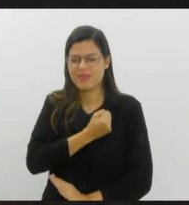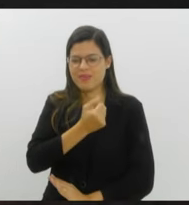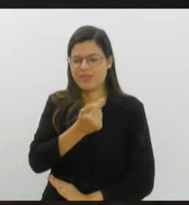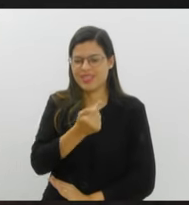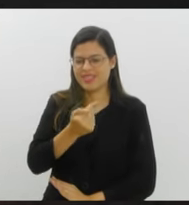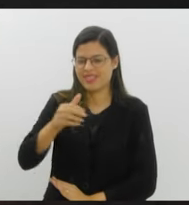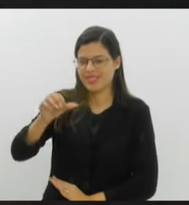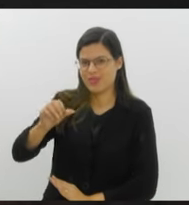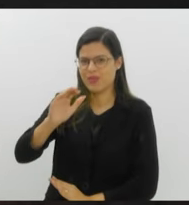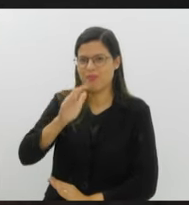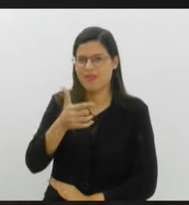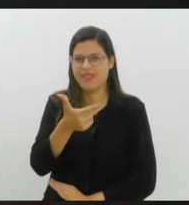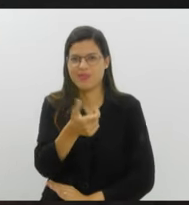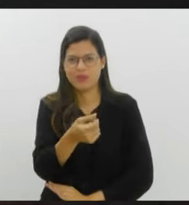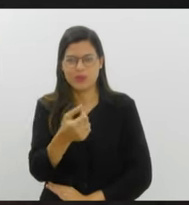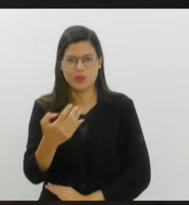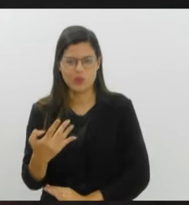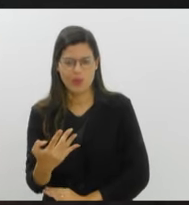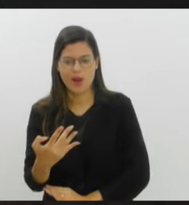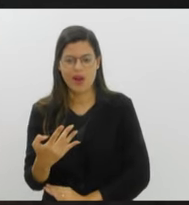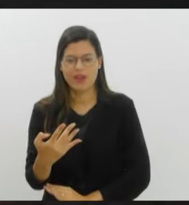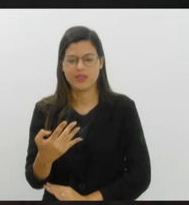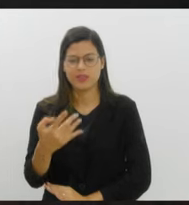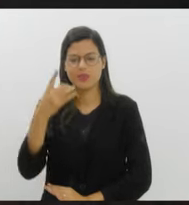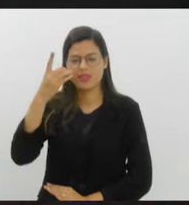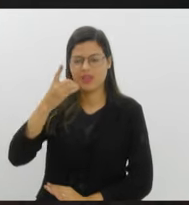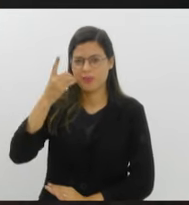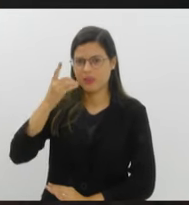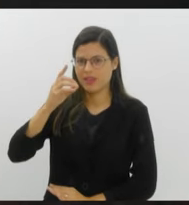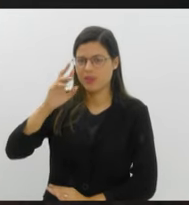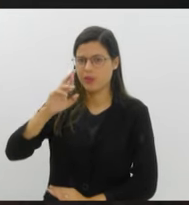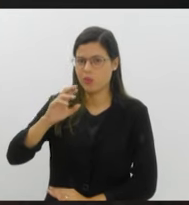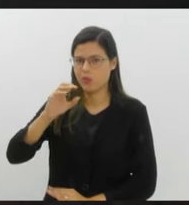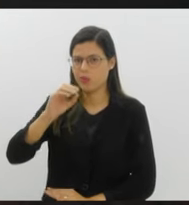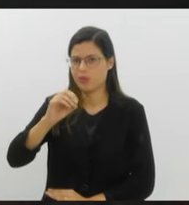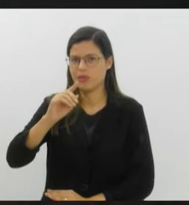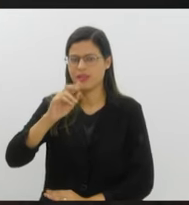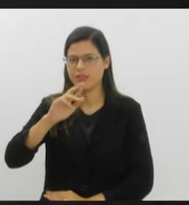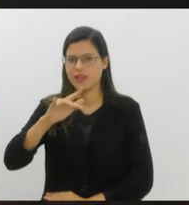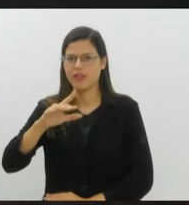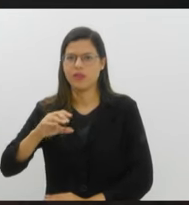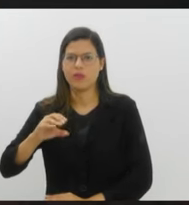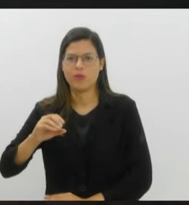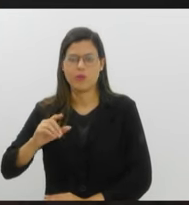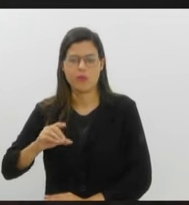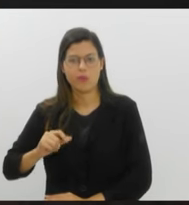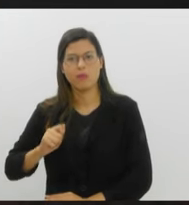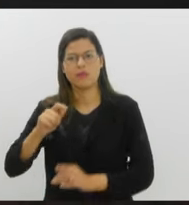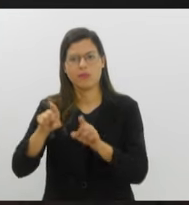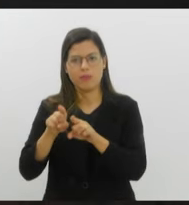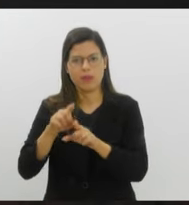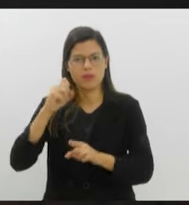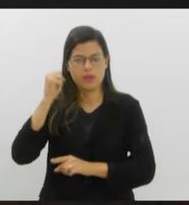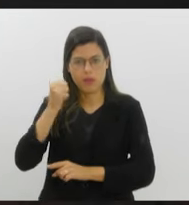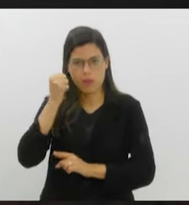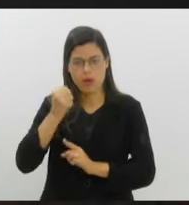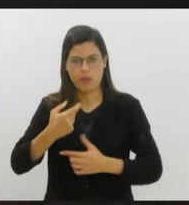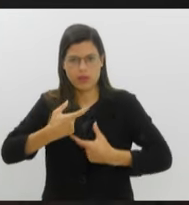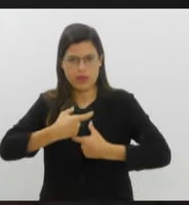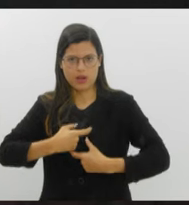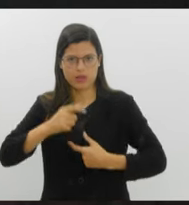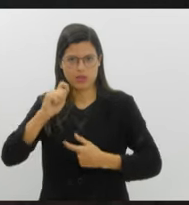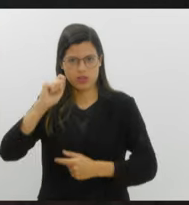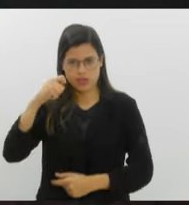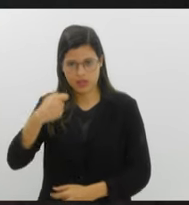779 de 24, de autoria dos deputados Rodrigo Bacelar e Samuel Malafaia, que concede medalha Tiradentes e seu respectivo diploma